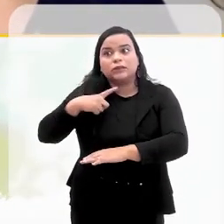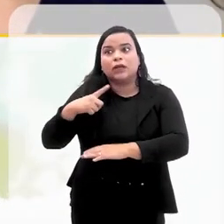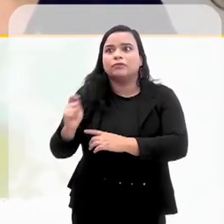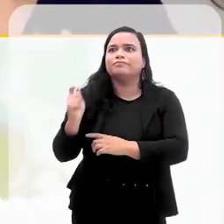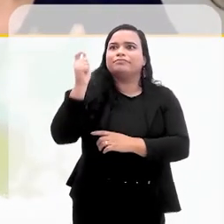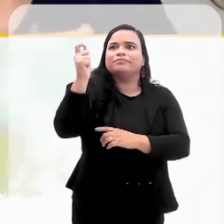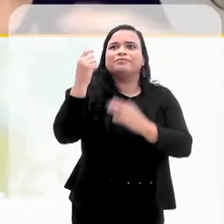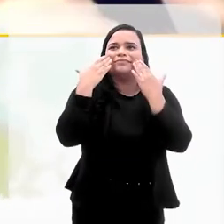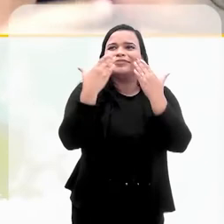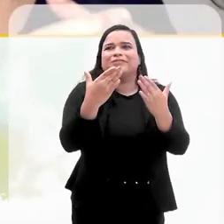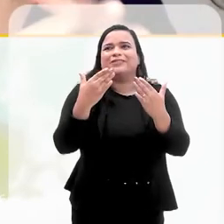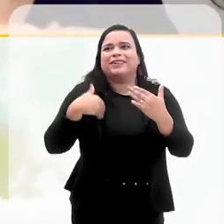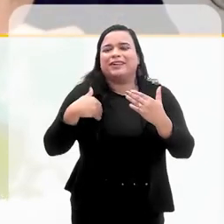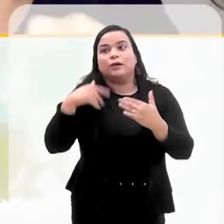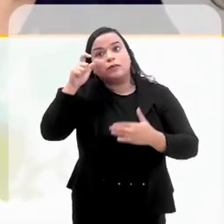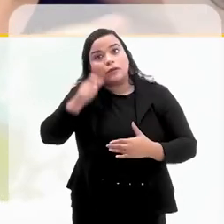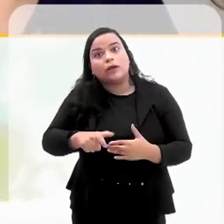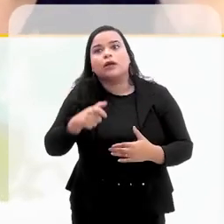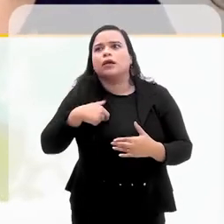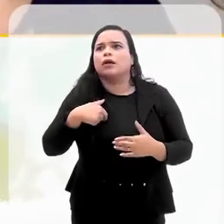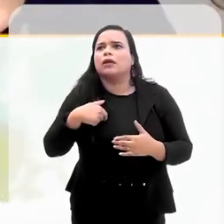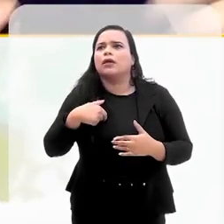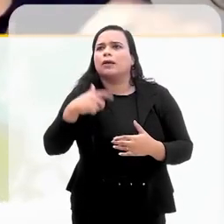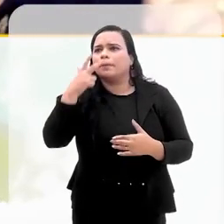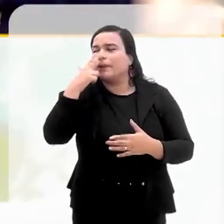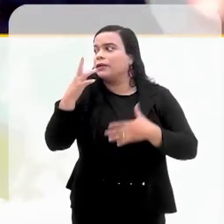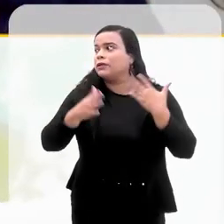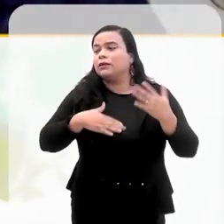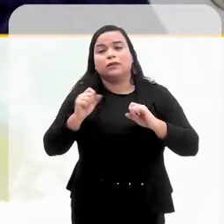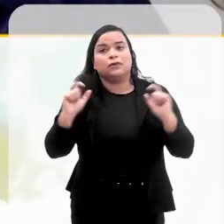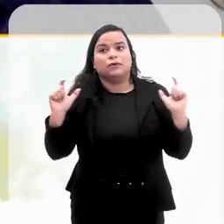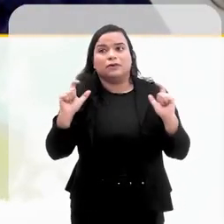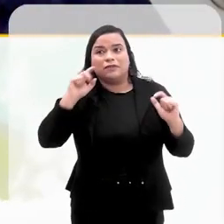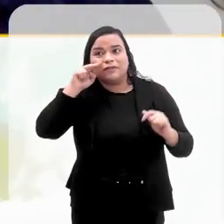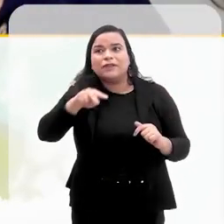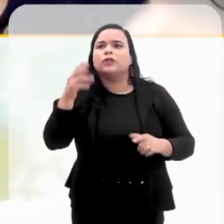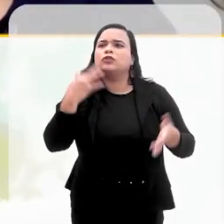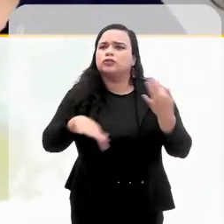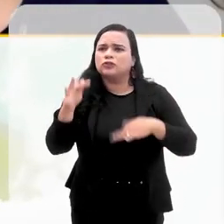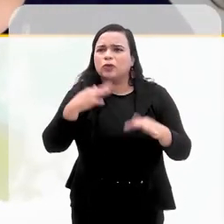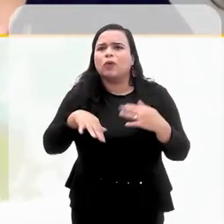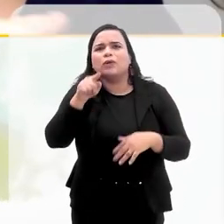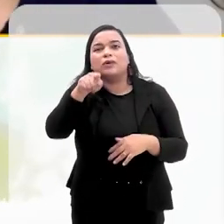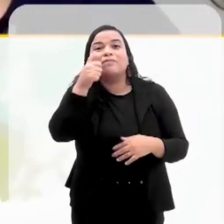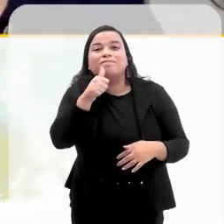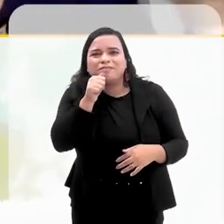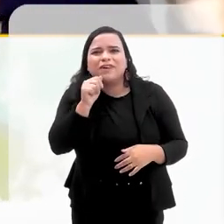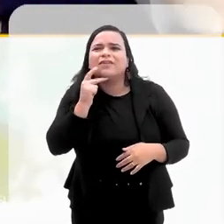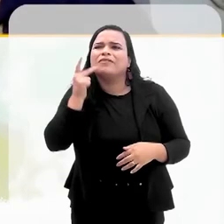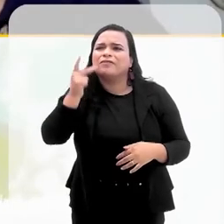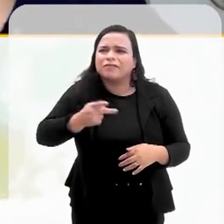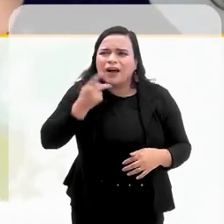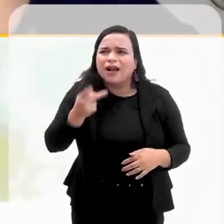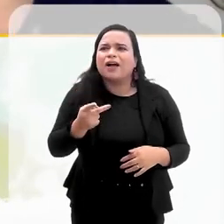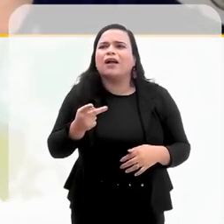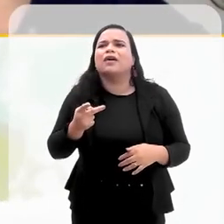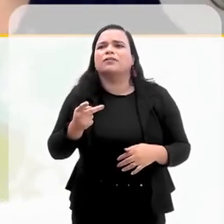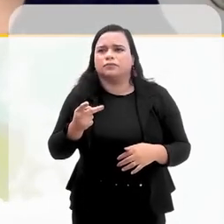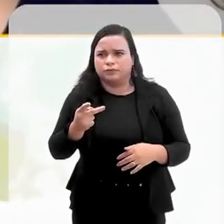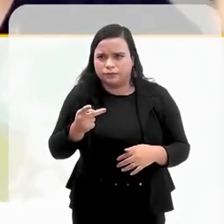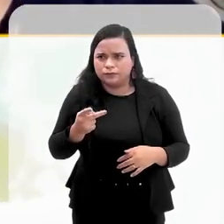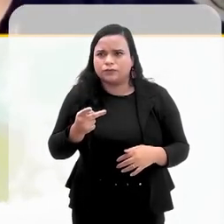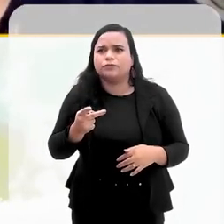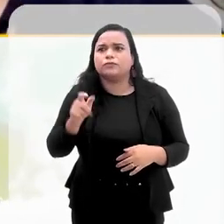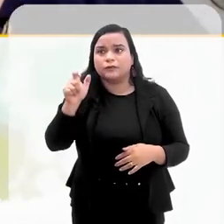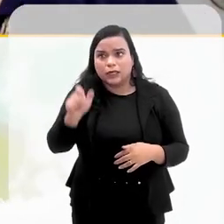essa mãe falava a mim, Kátia, ele levantava todo dia, ele dormia depois do almoço, levantava e ia lá, pegava assim, eu quero lanche, eu